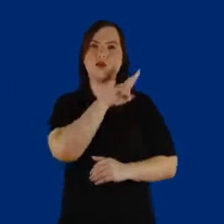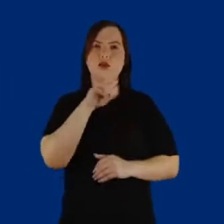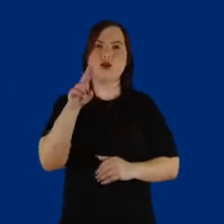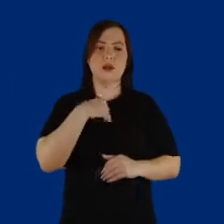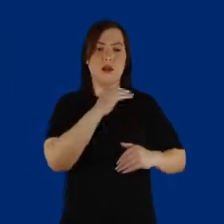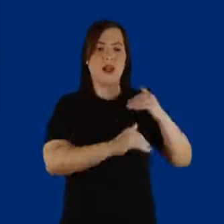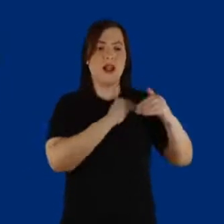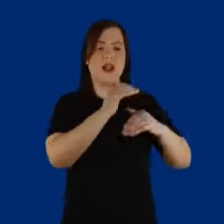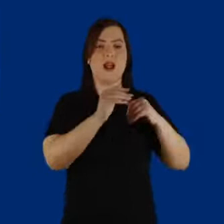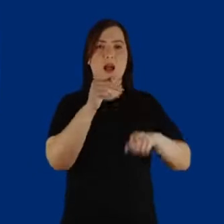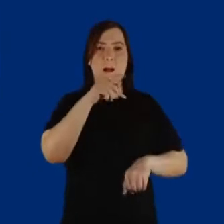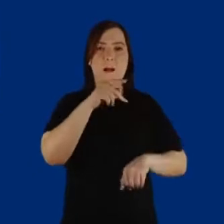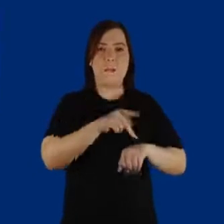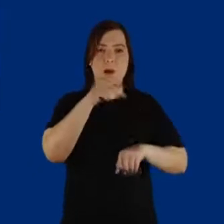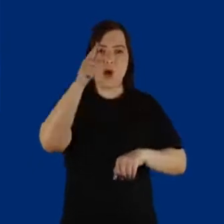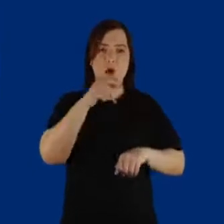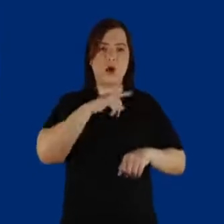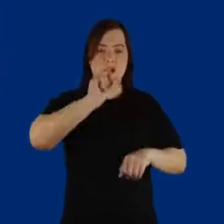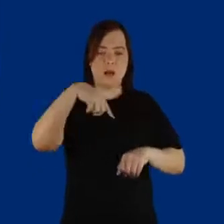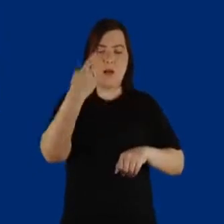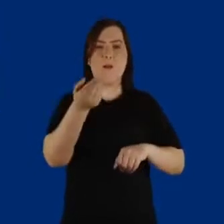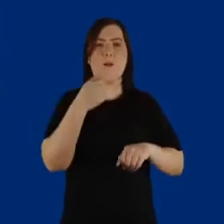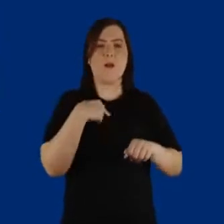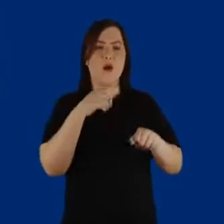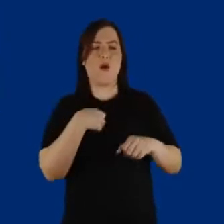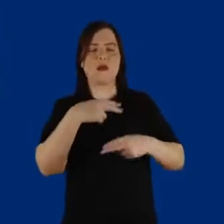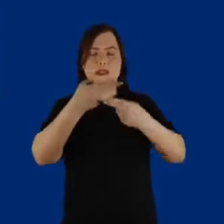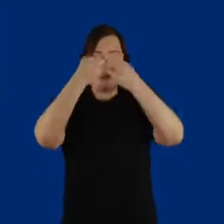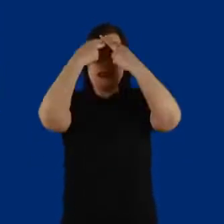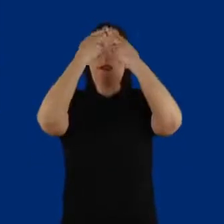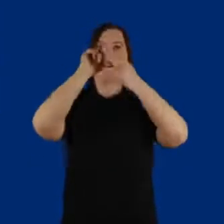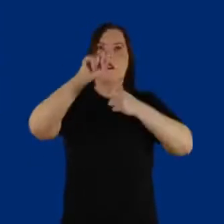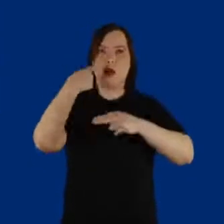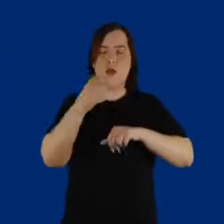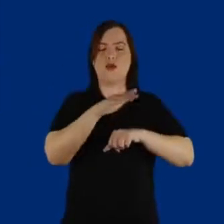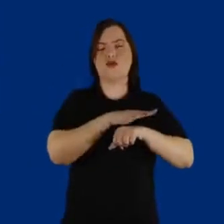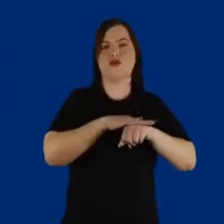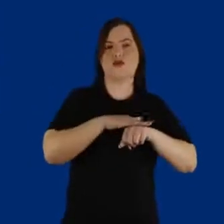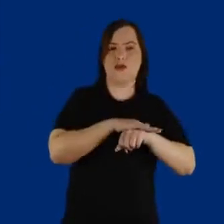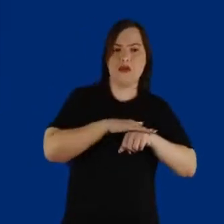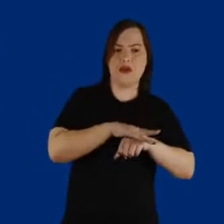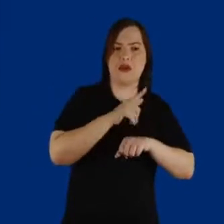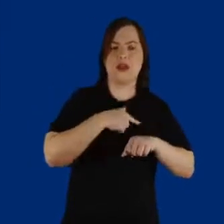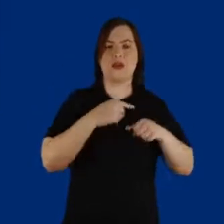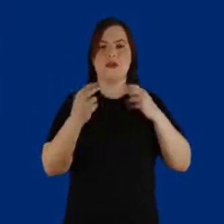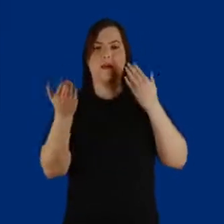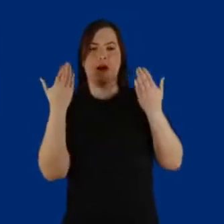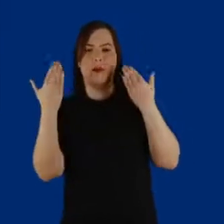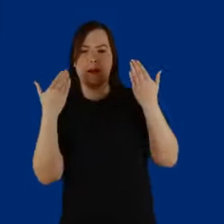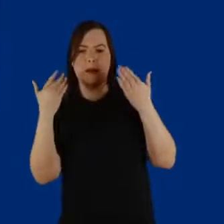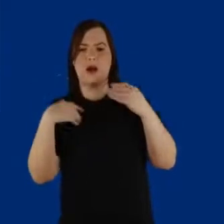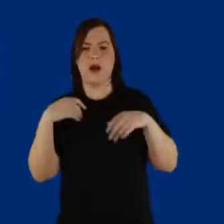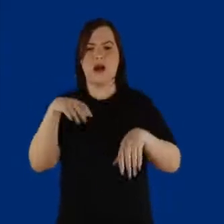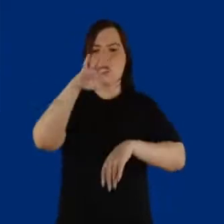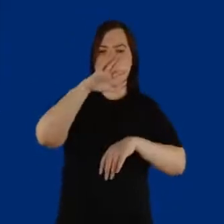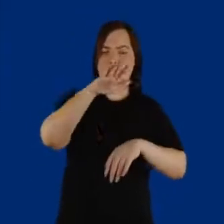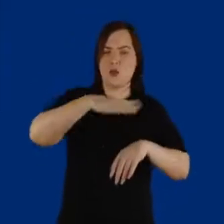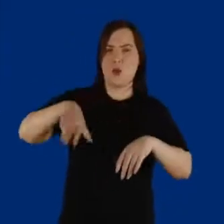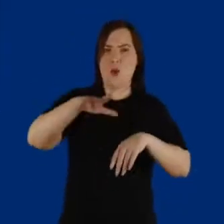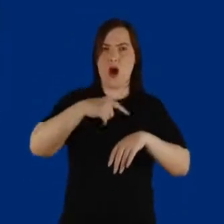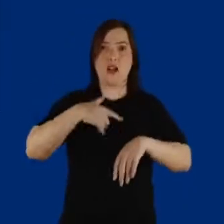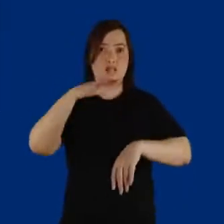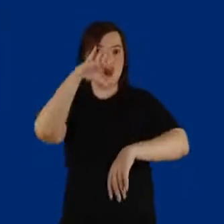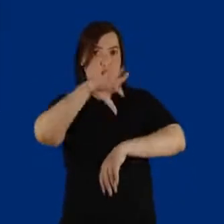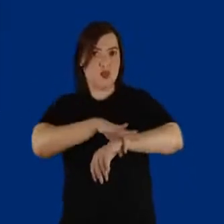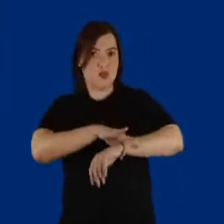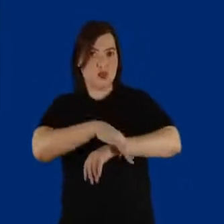crescimento pós-traumático, e depois de conversar num diálogo, num espaço seguro, se o espaço não for seguro, eu